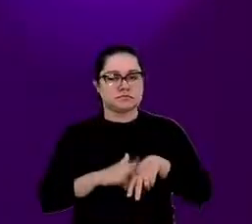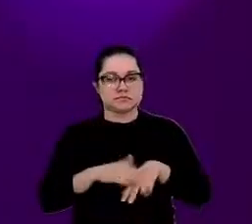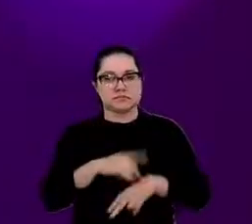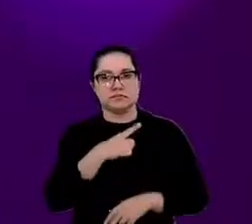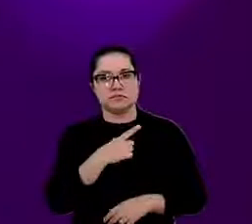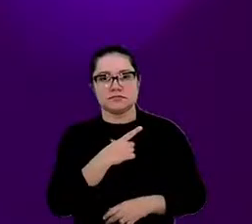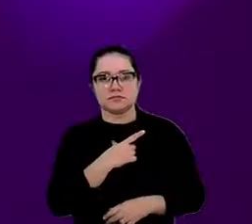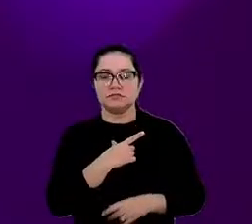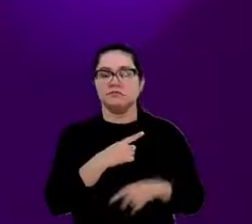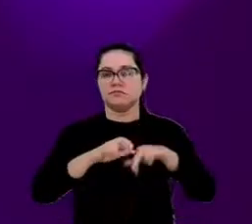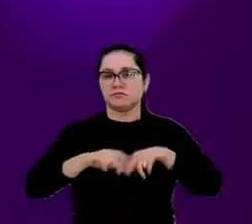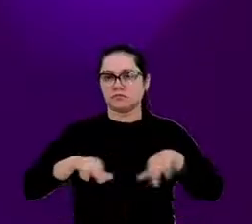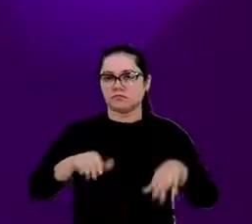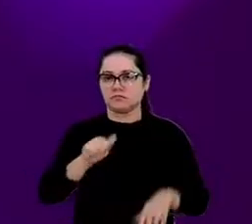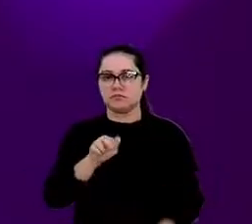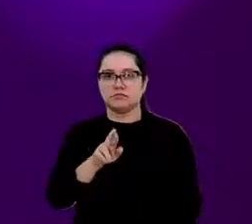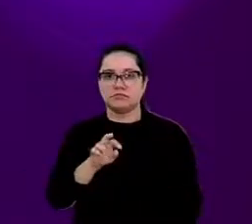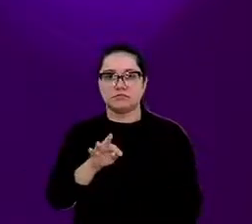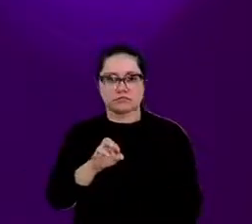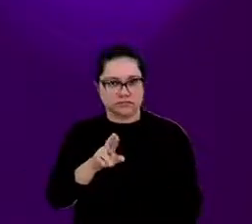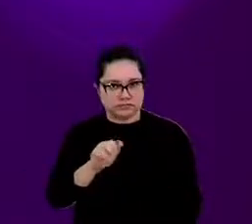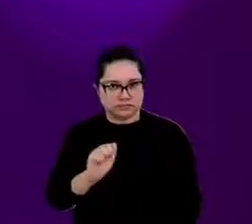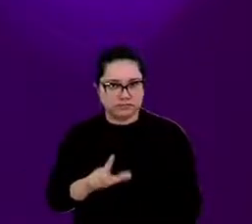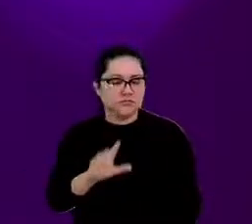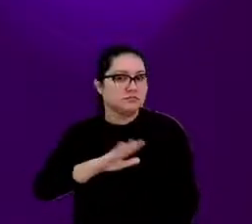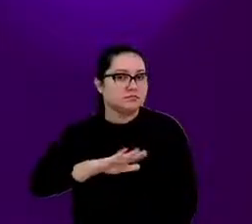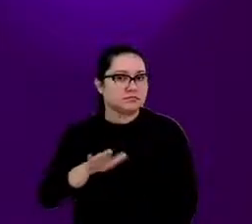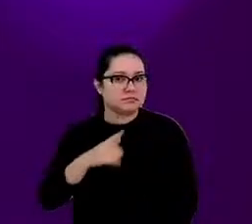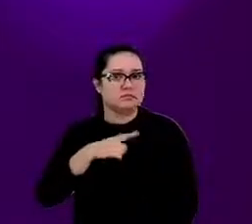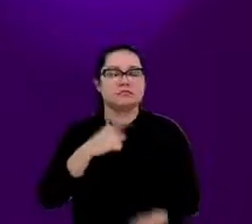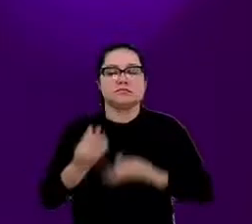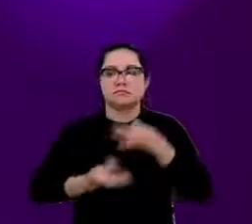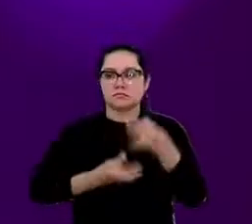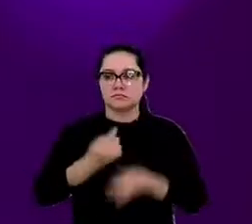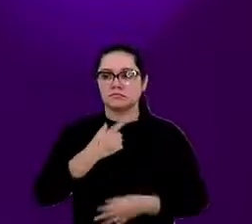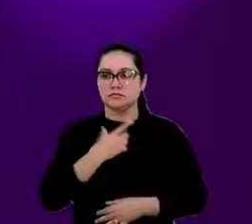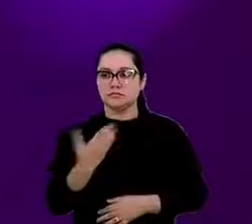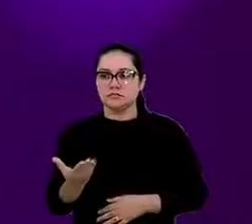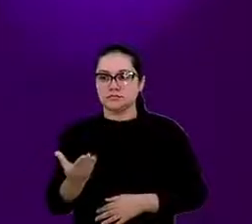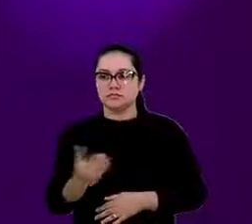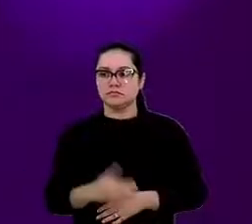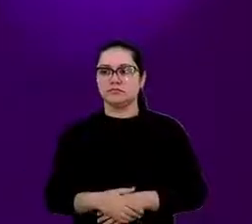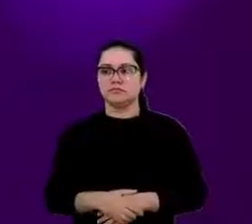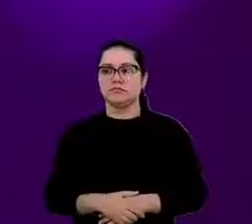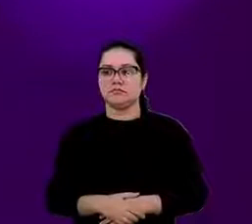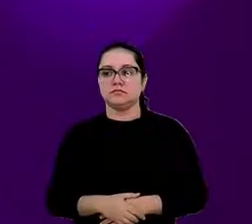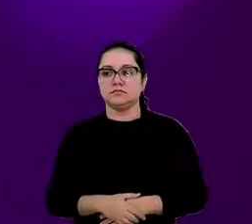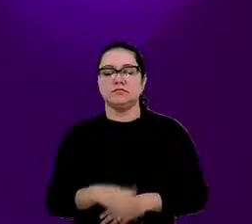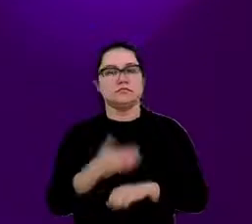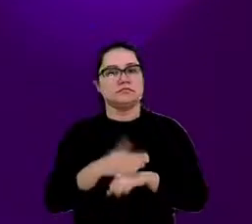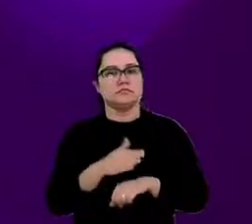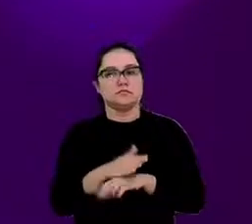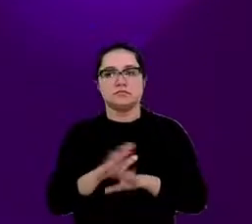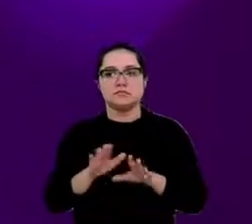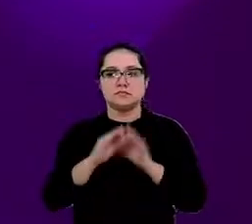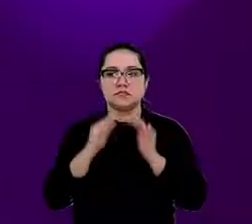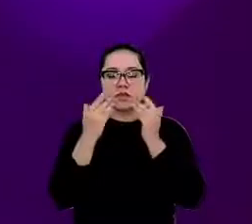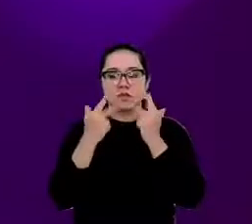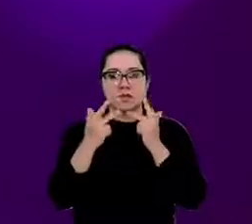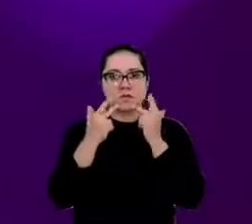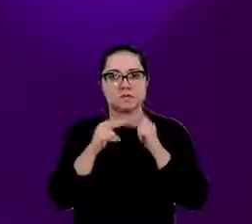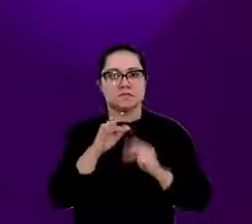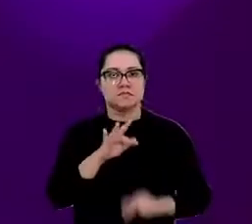funcionalmente apenas uniarterial, e com tratamento através de uma endoprótese de stent, com praticamente a normalização do